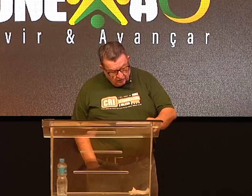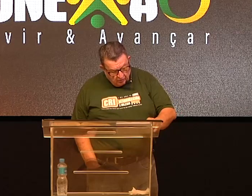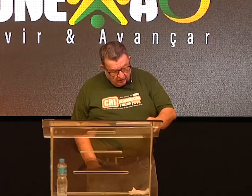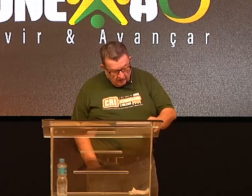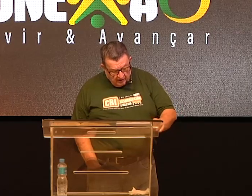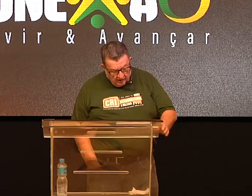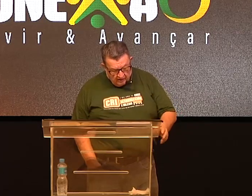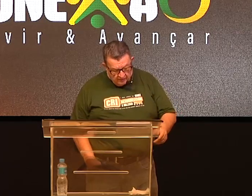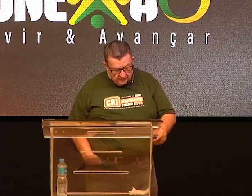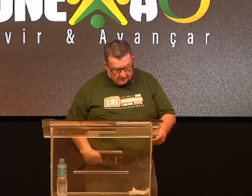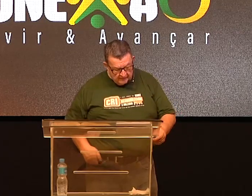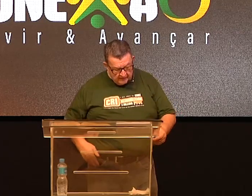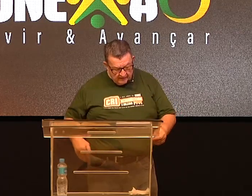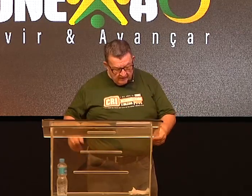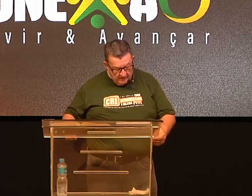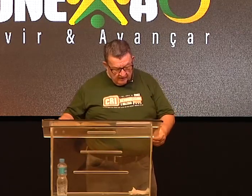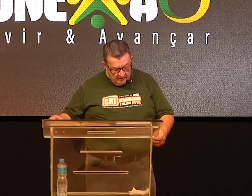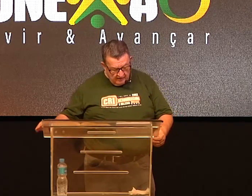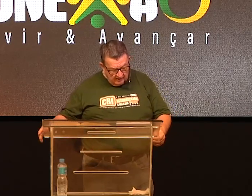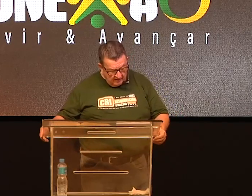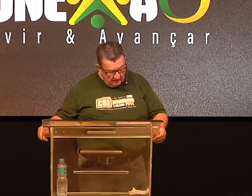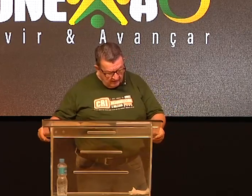E nós precisamos entender.